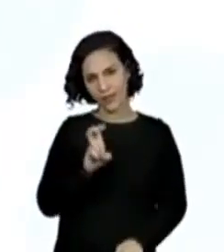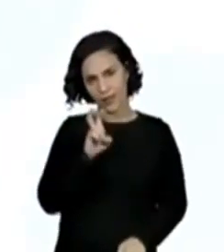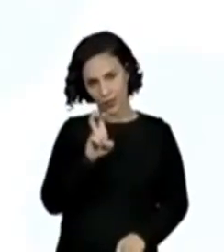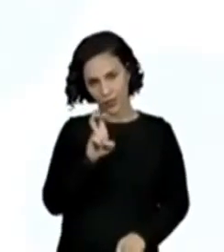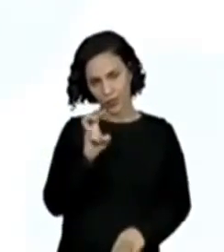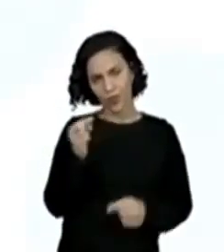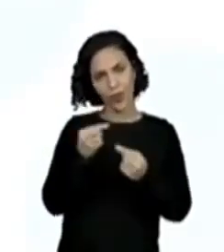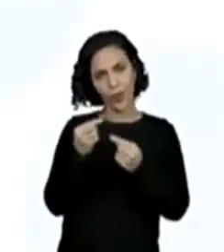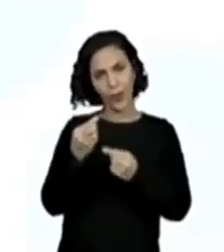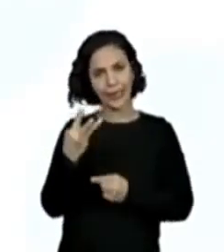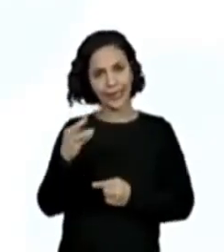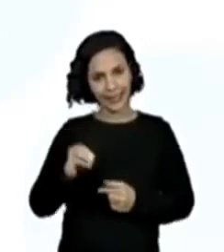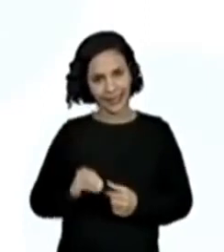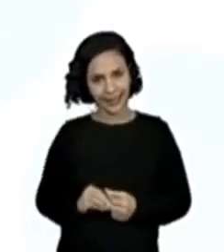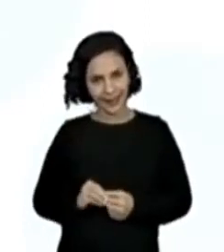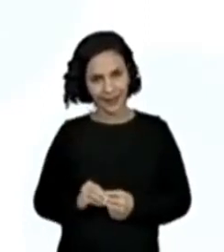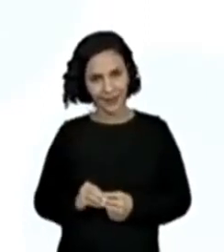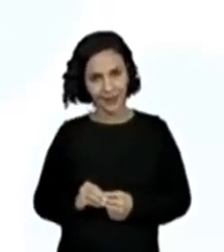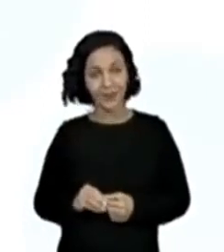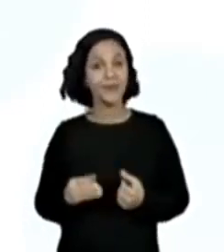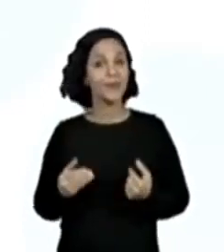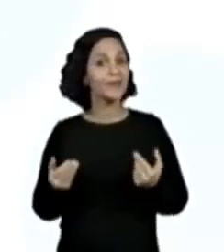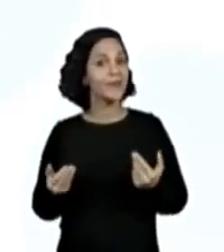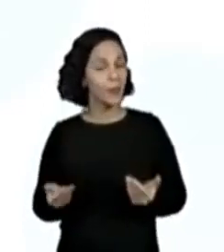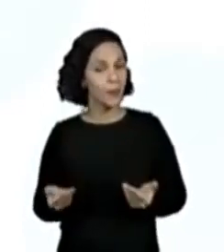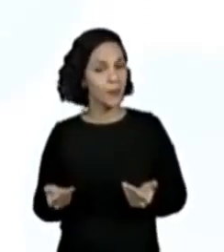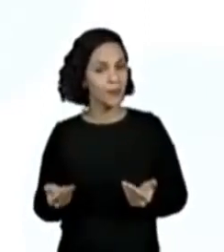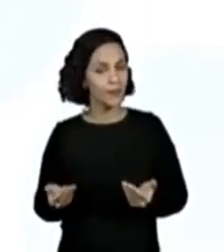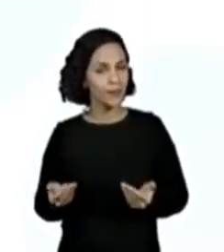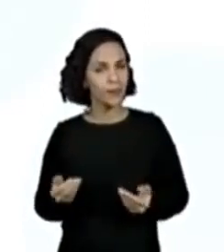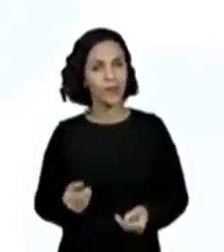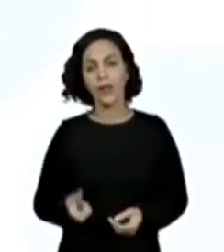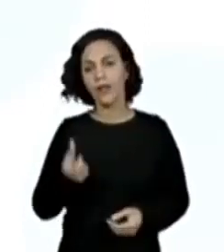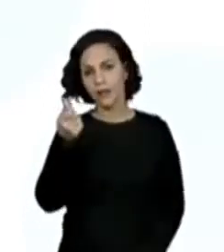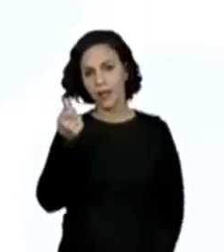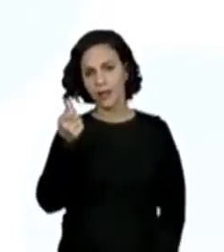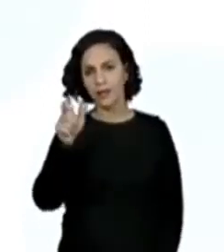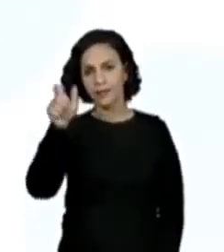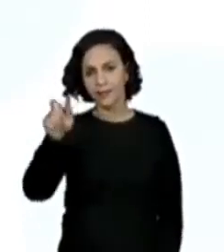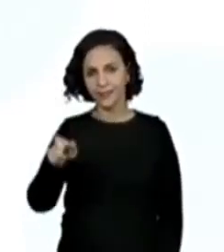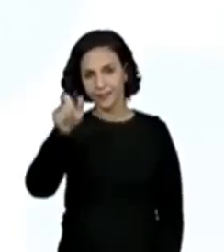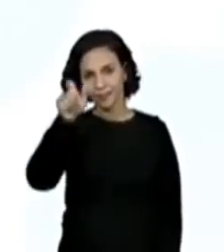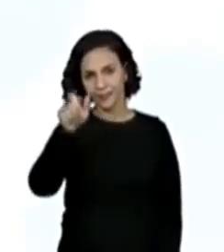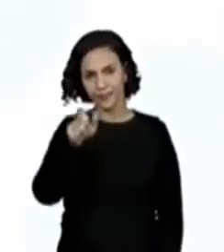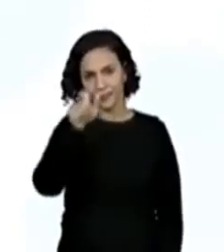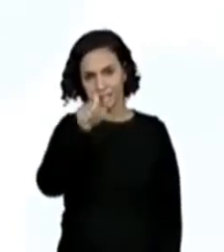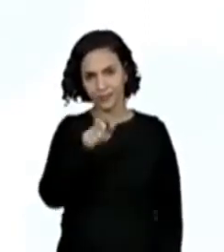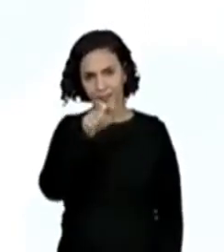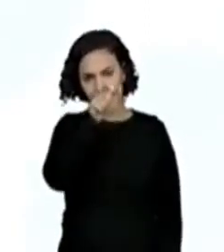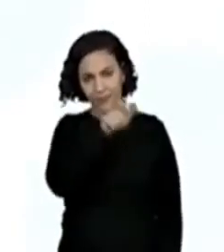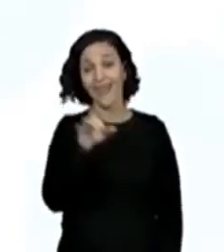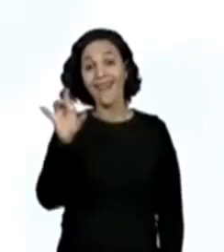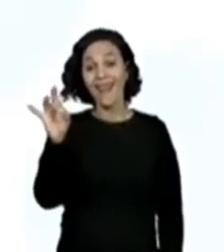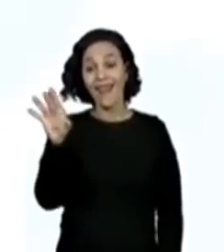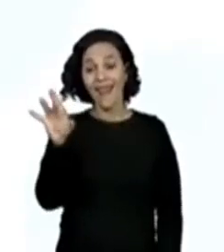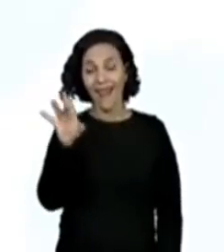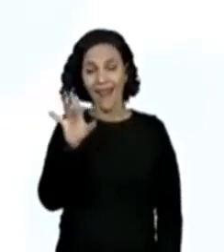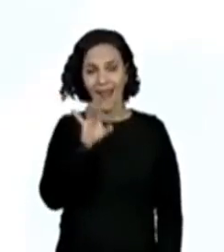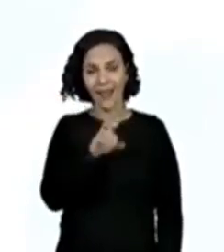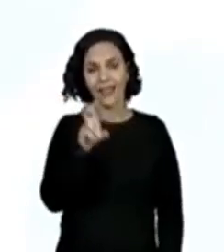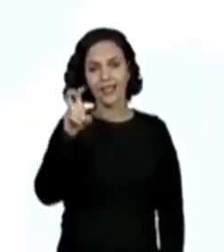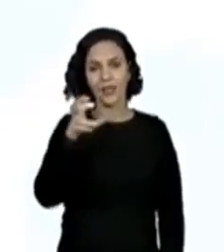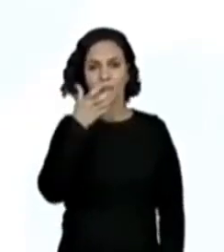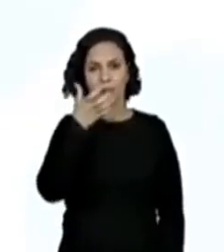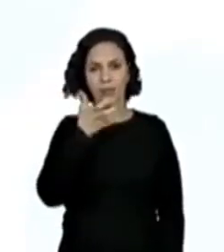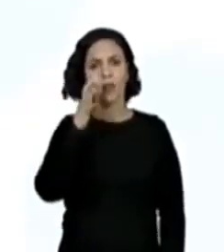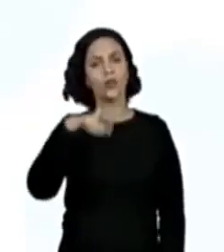a 30. Então, são 6 colunas com 5 maçãs, vão dar 30